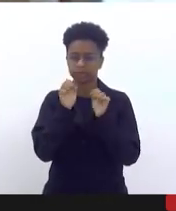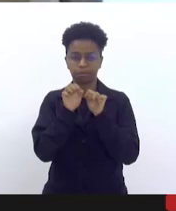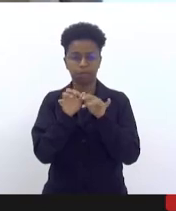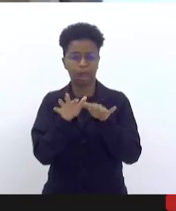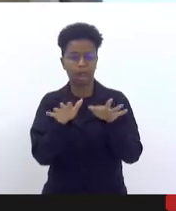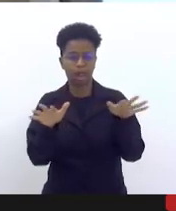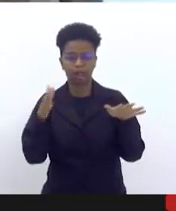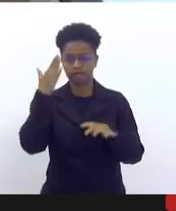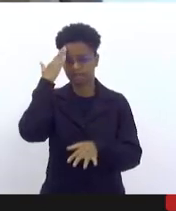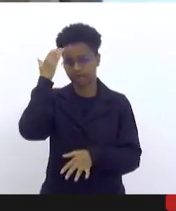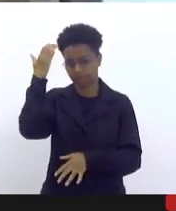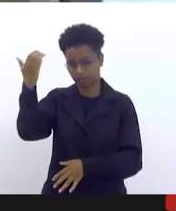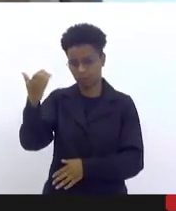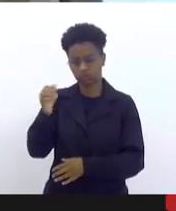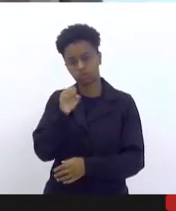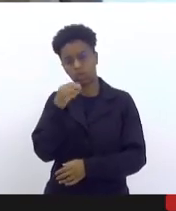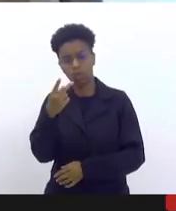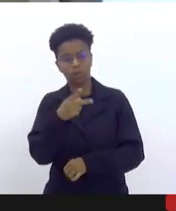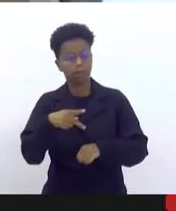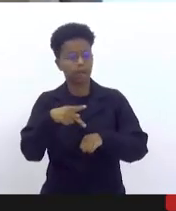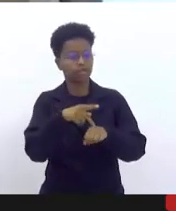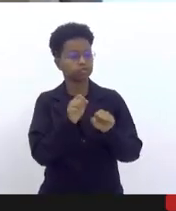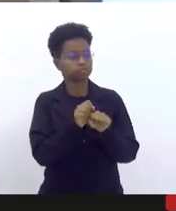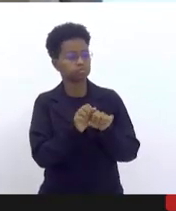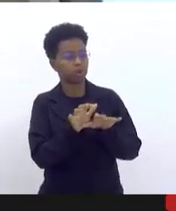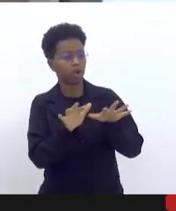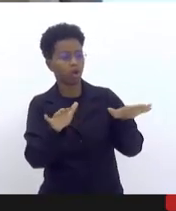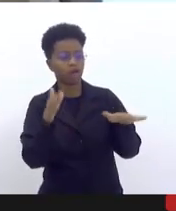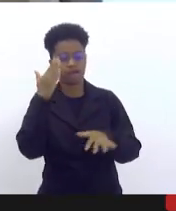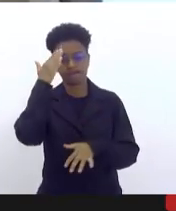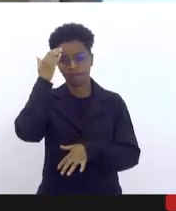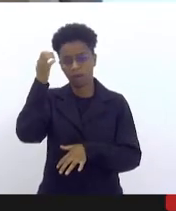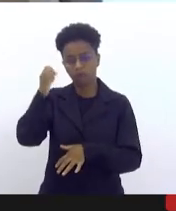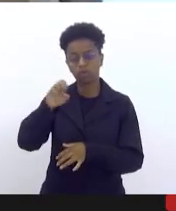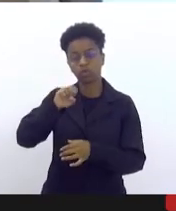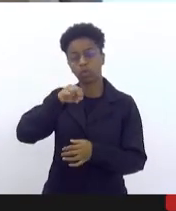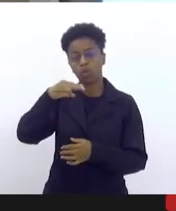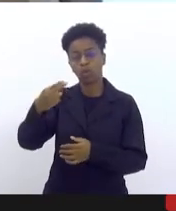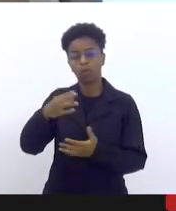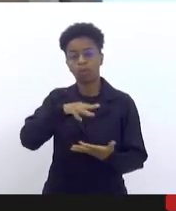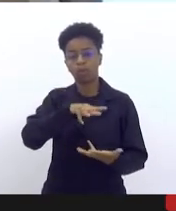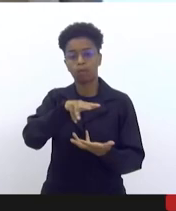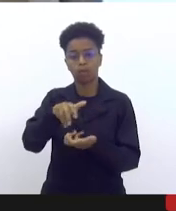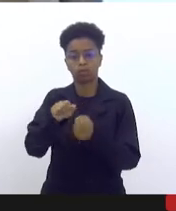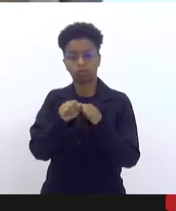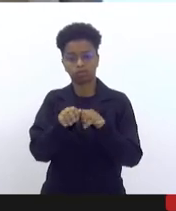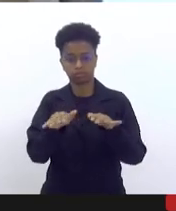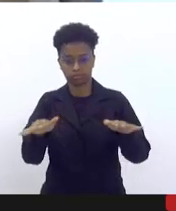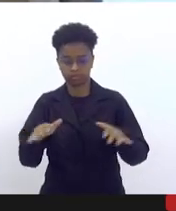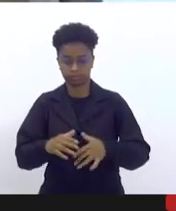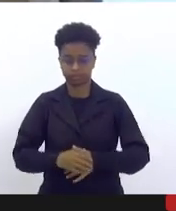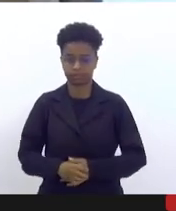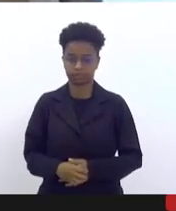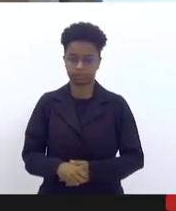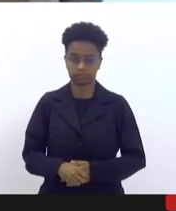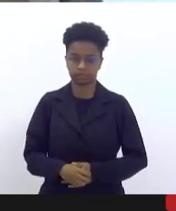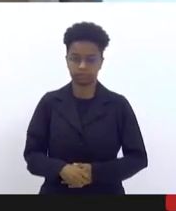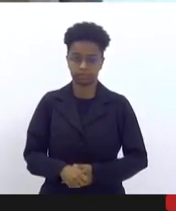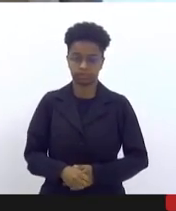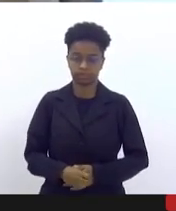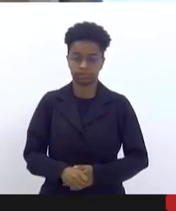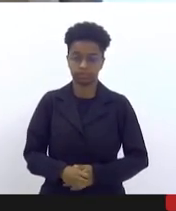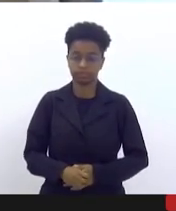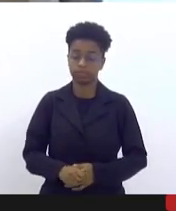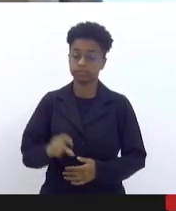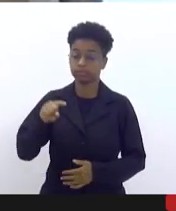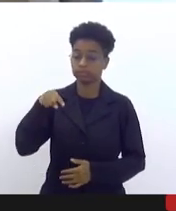se espalhavam para outro país ou às vezes grava até a escala mundial e uma década